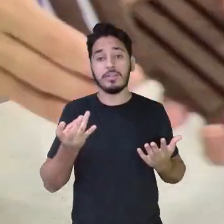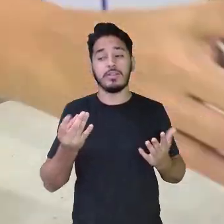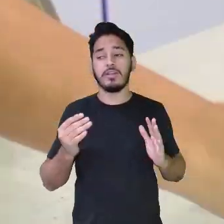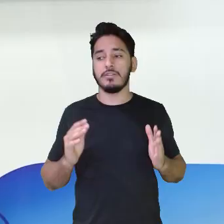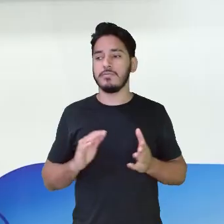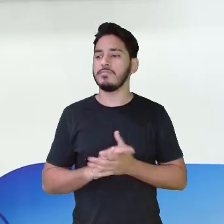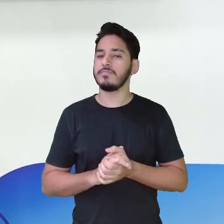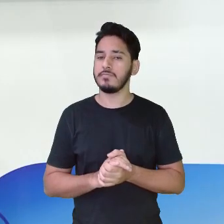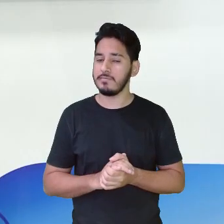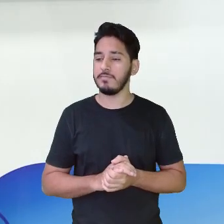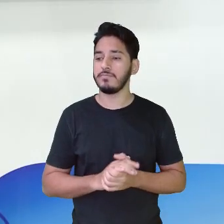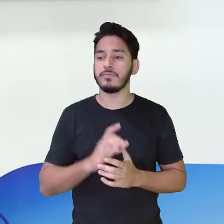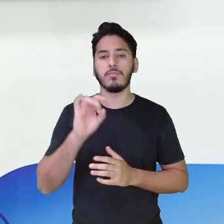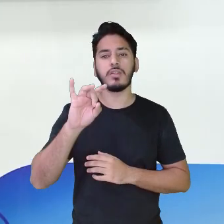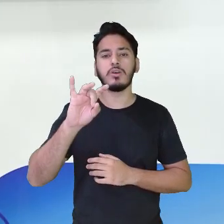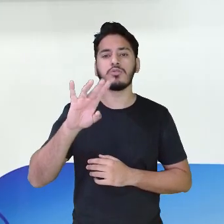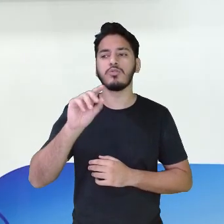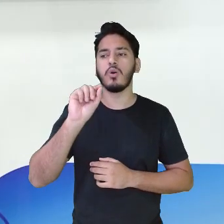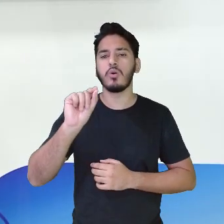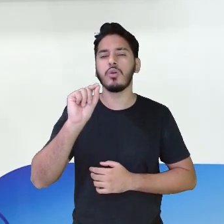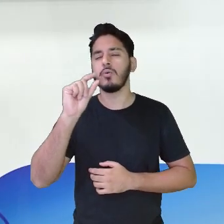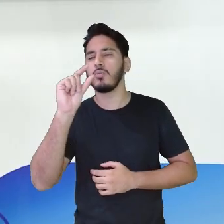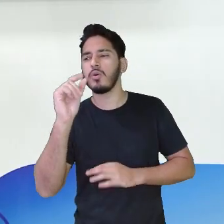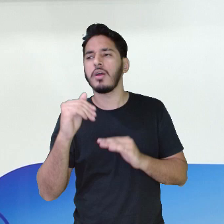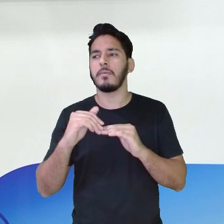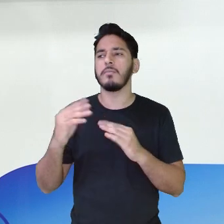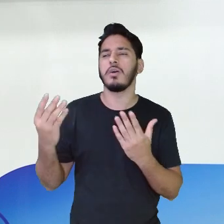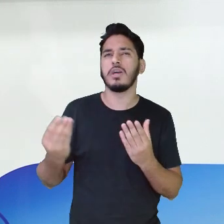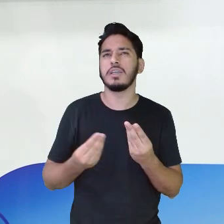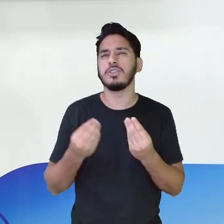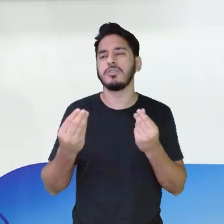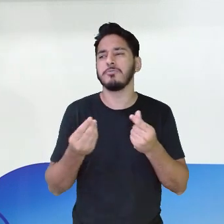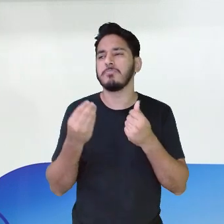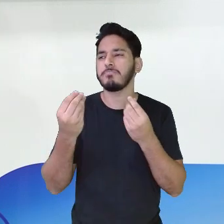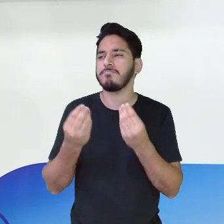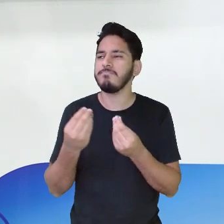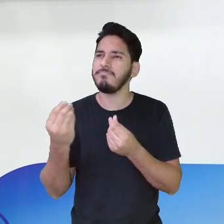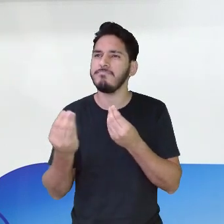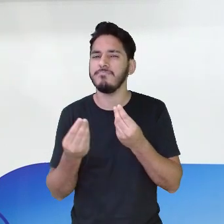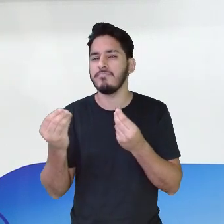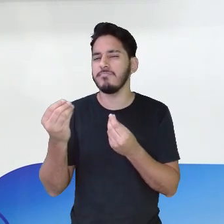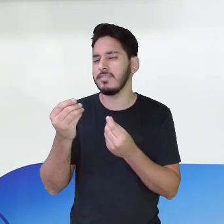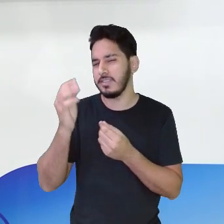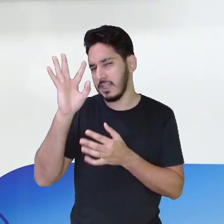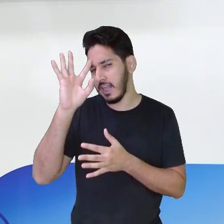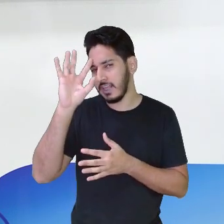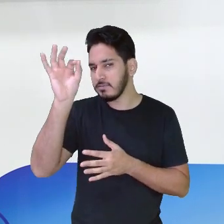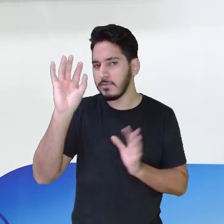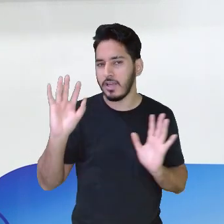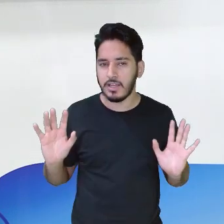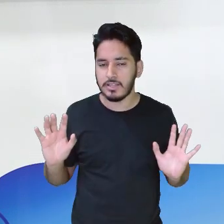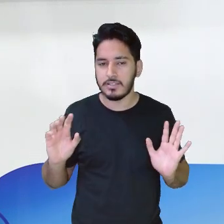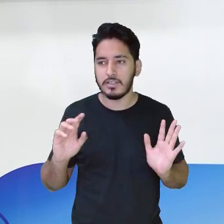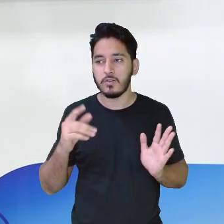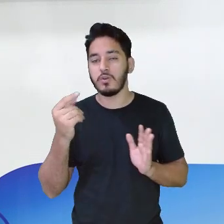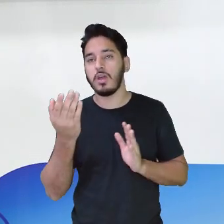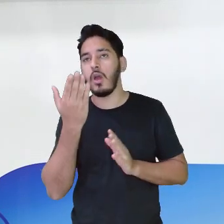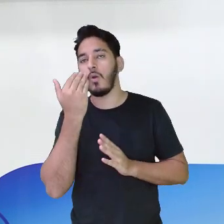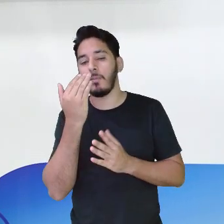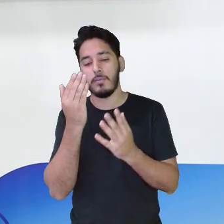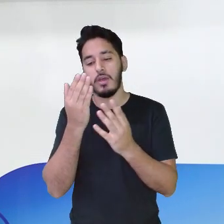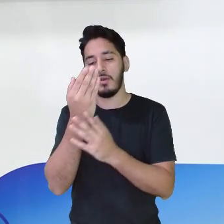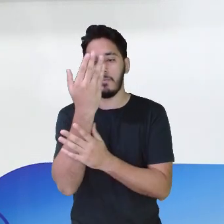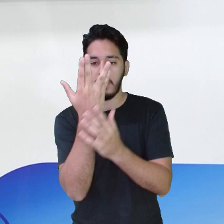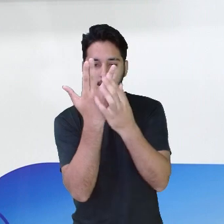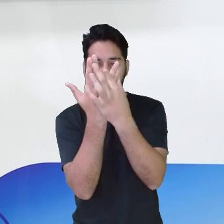João. Ela só foi um pouco mais esperta. Ao invés de ela comer metade